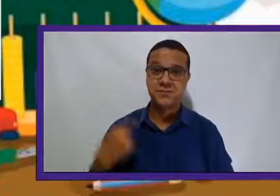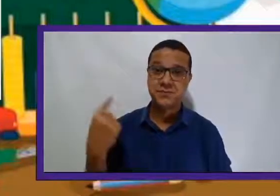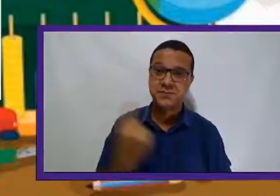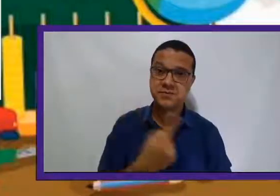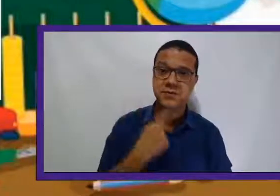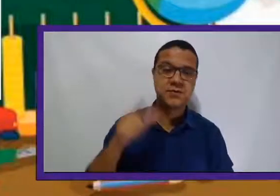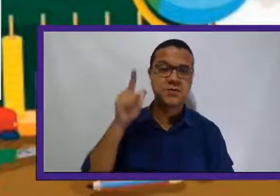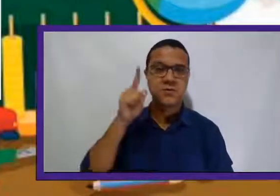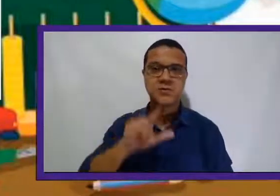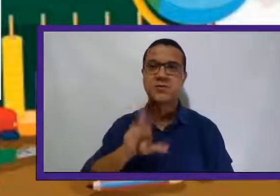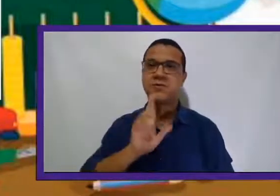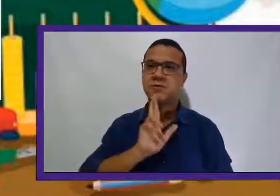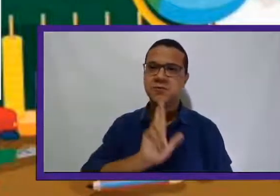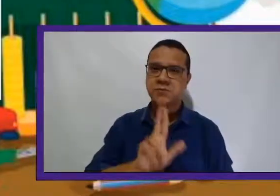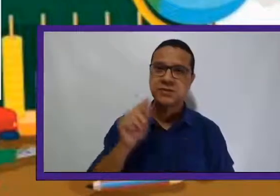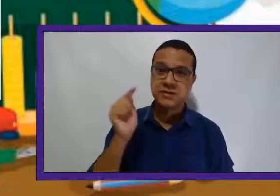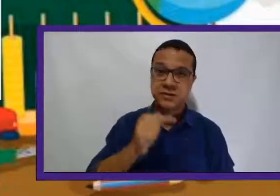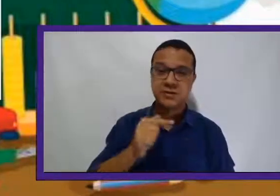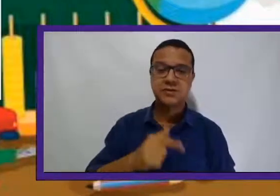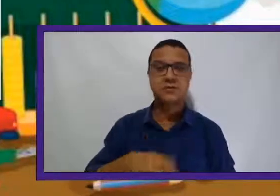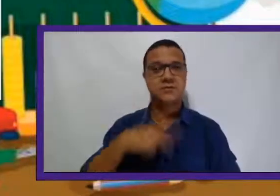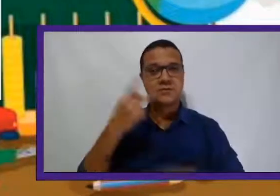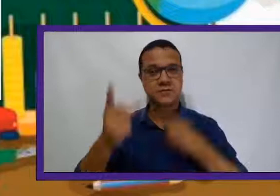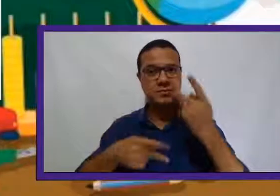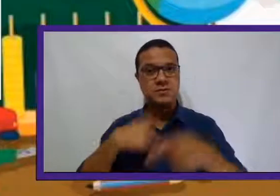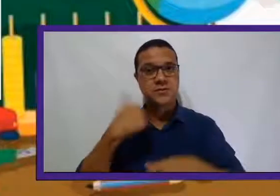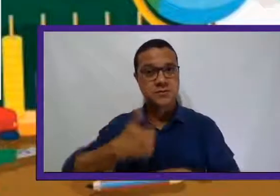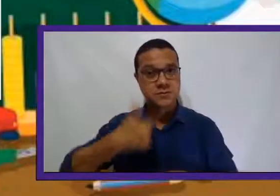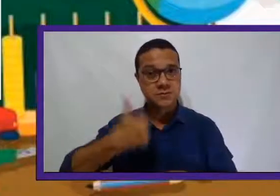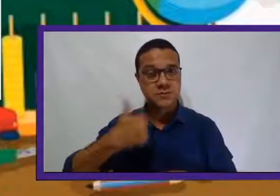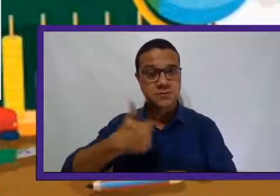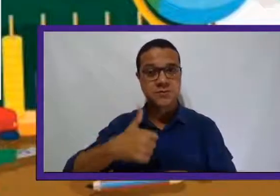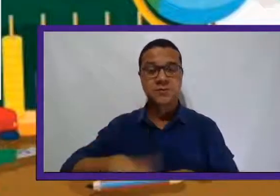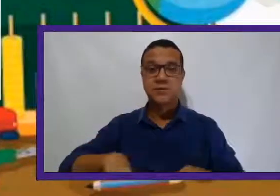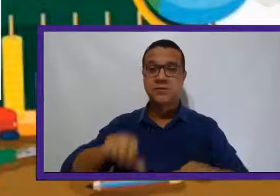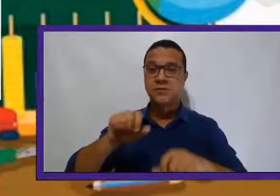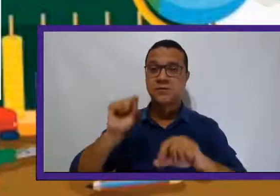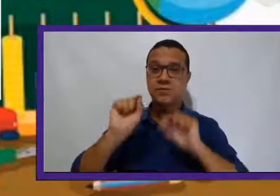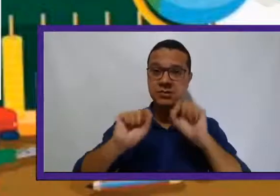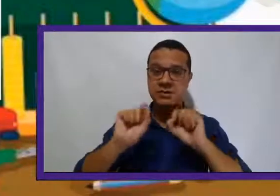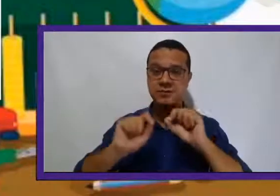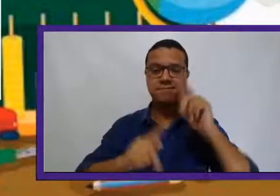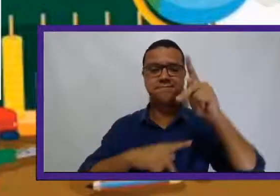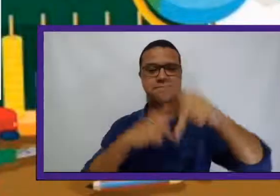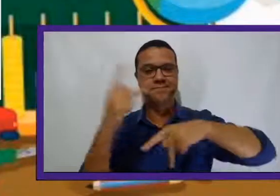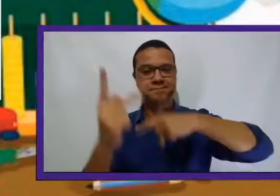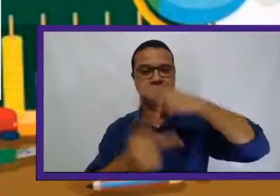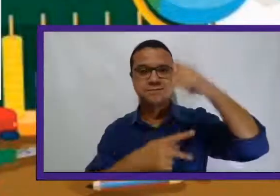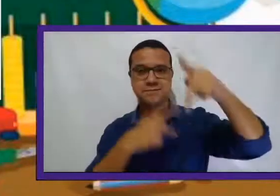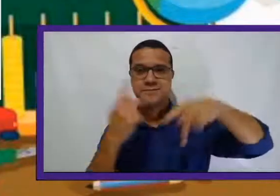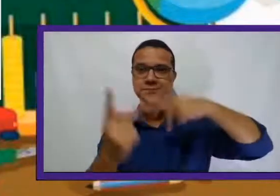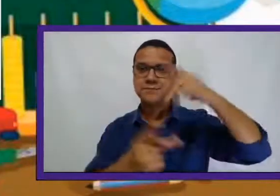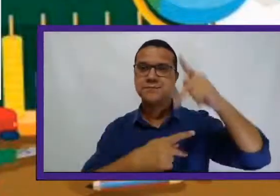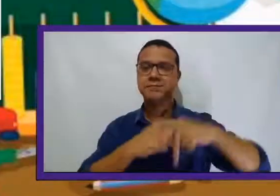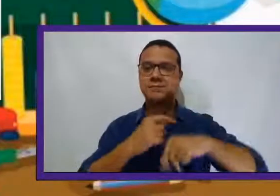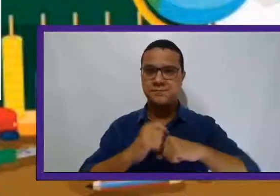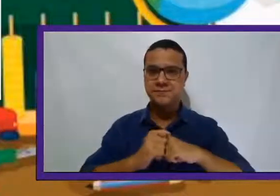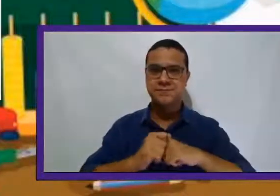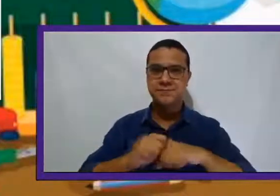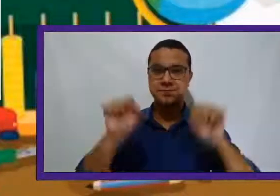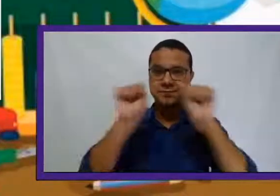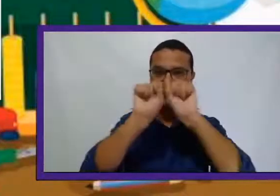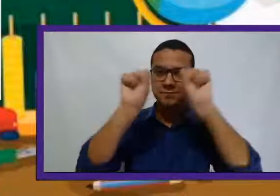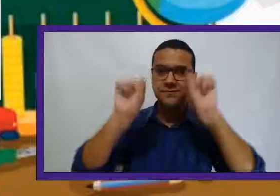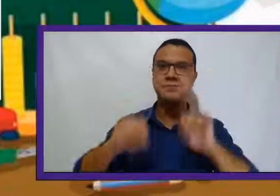Para a gente conseguir responder isso Vamos falar primeiro Do sistema solar Vamos olhar para o universo